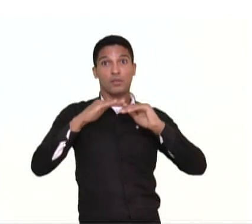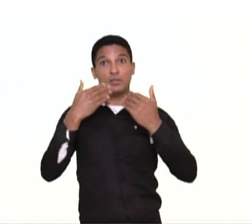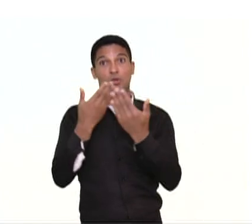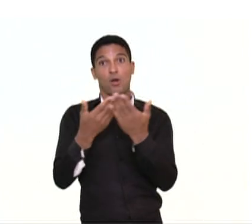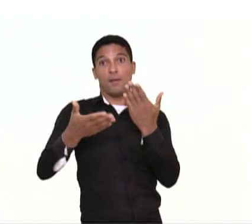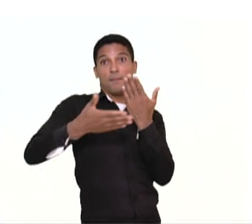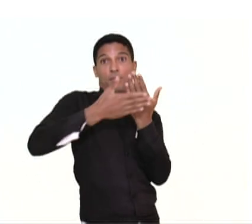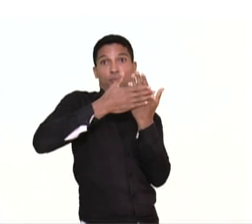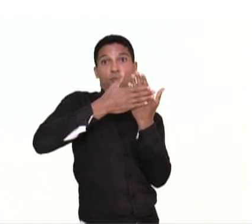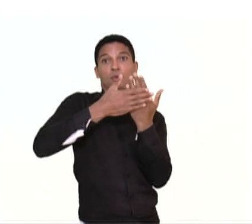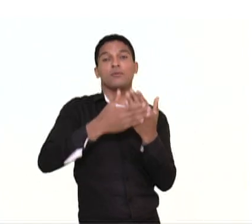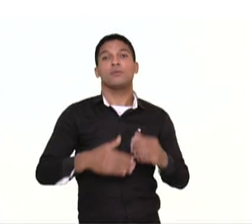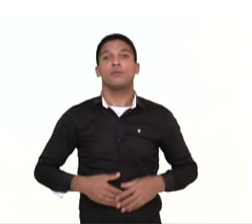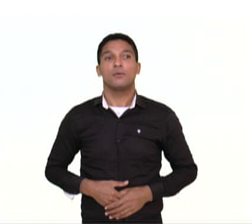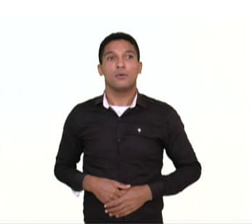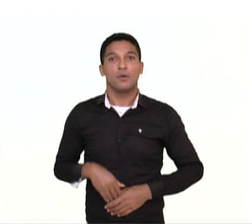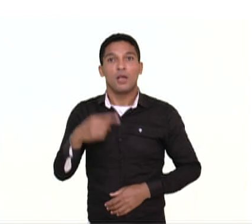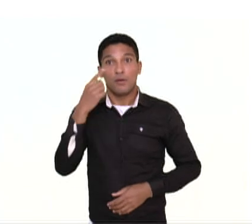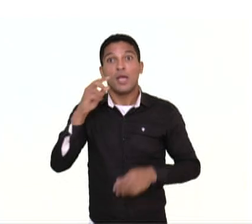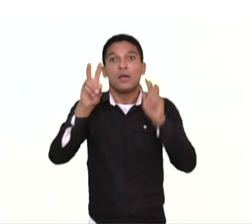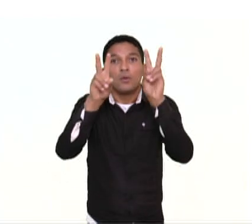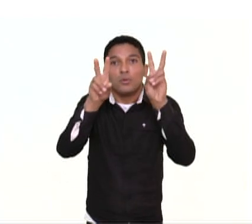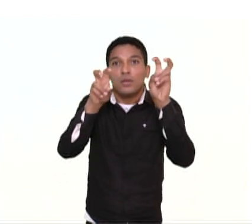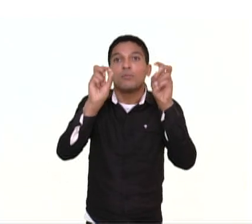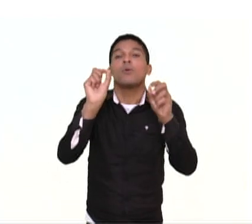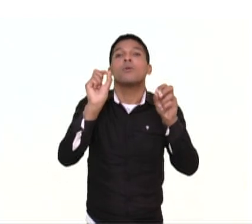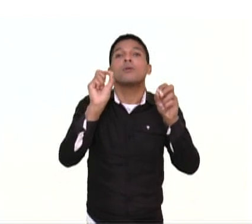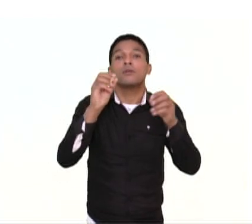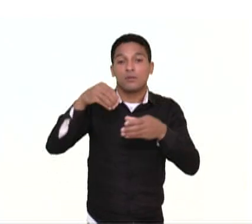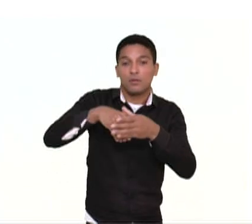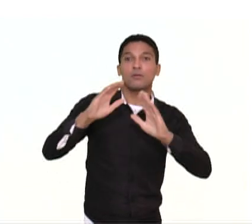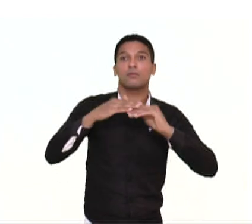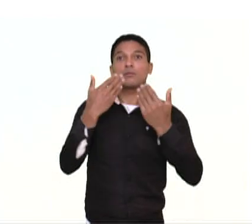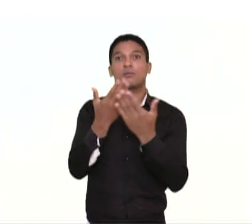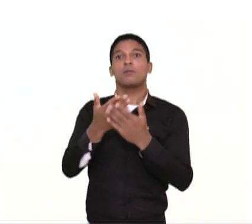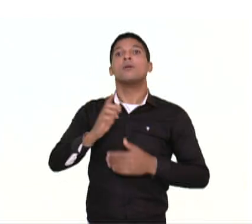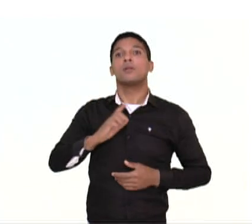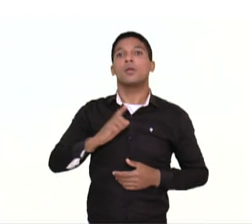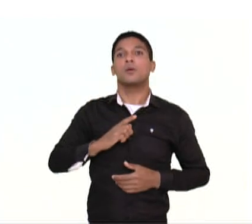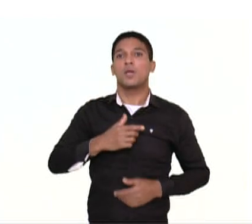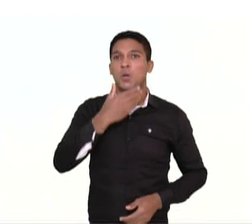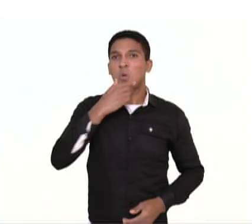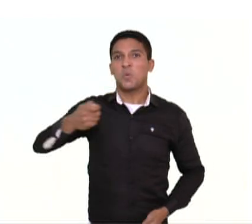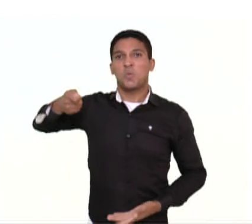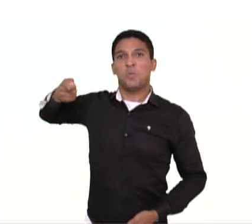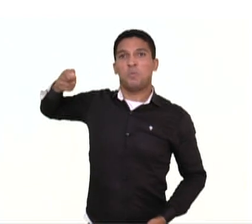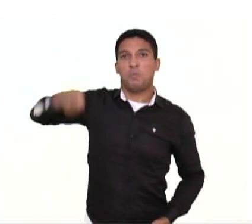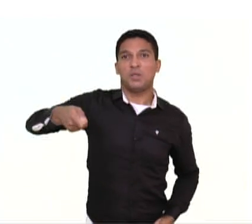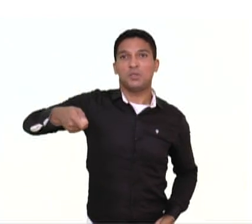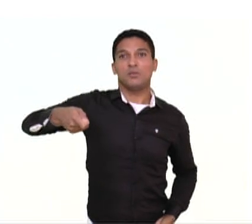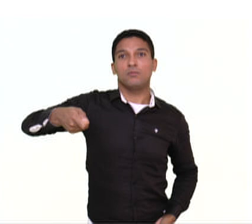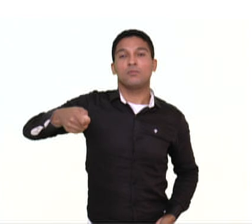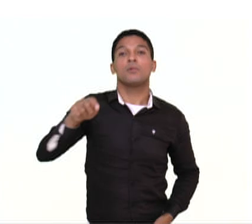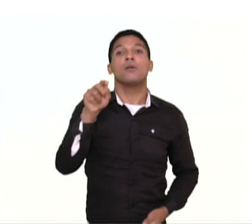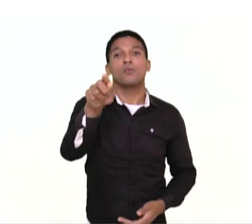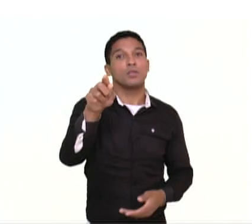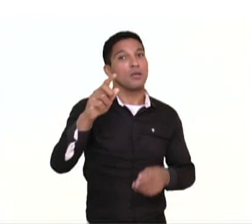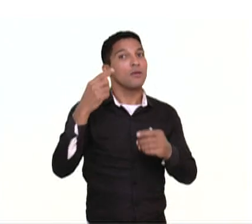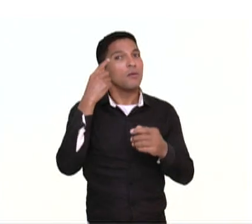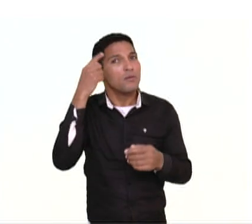da reportagem, que é o machismo dentro das escolas, poderia interessar? Explique sua resposta, beleza?